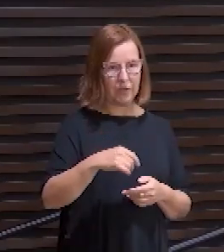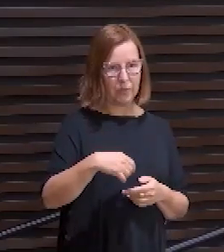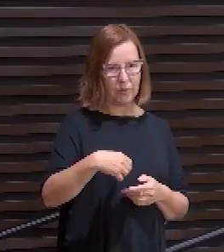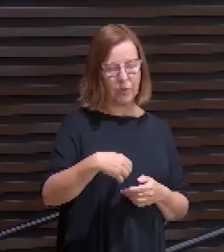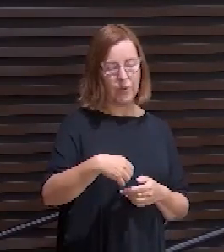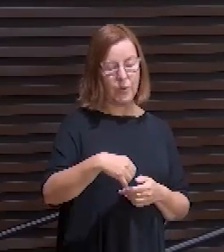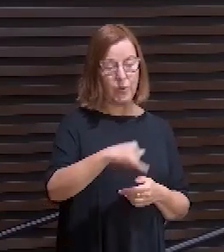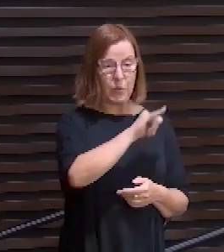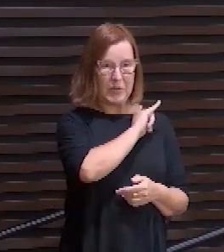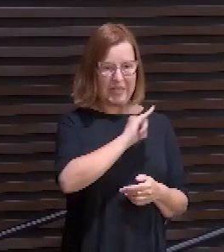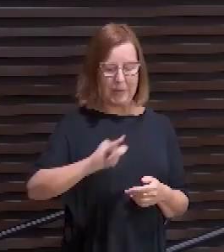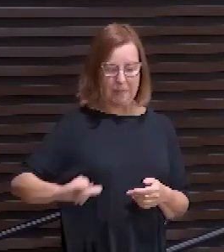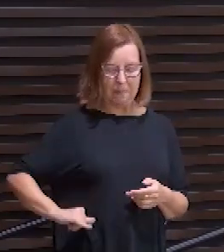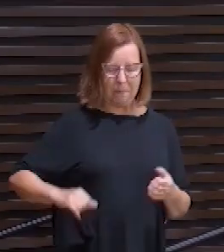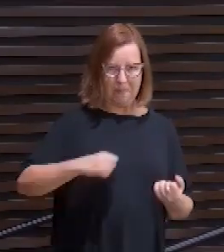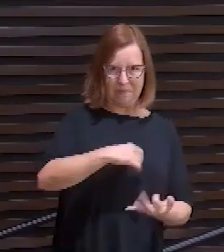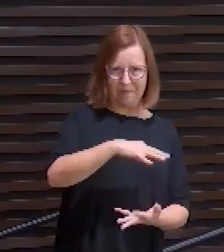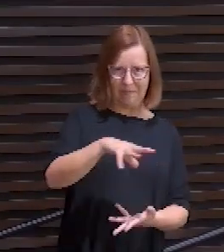humanos